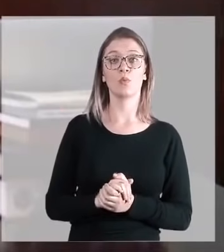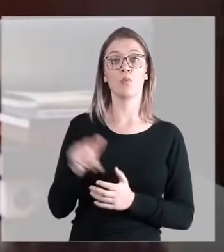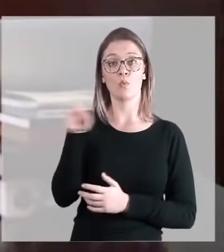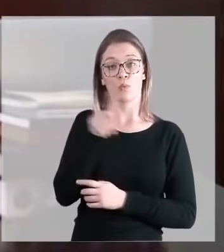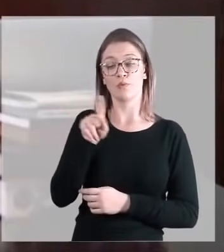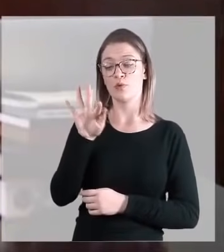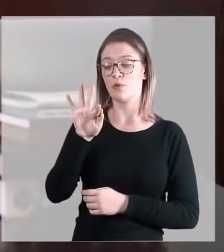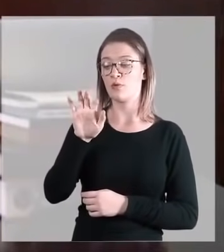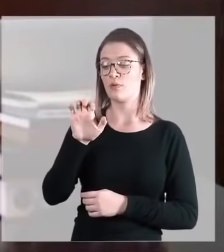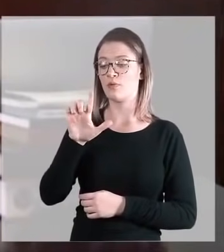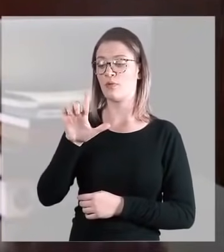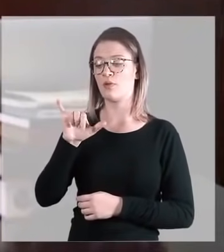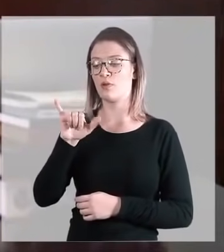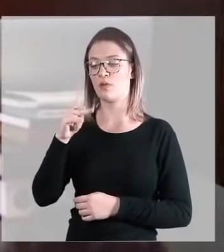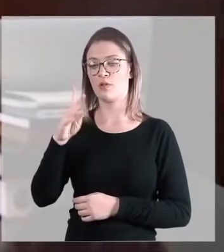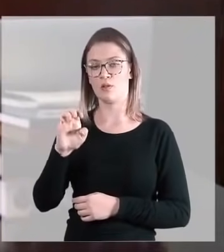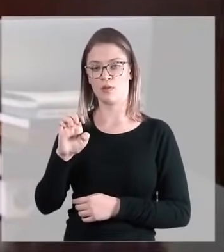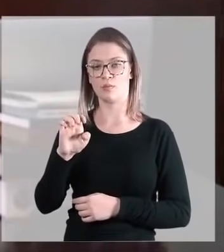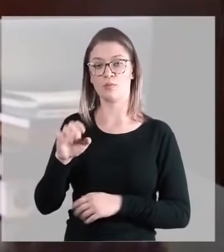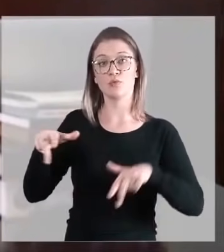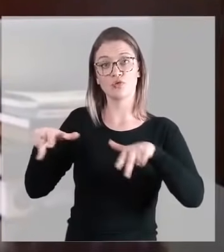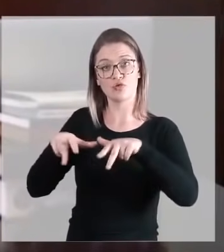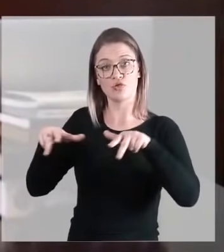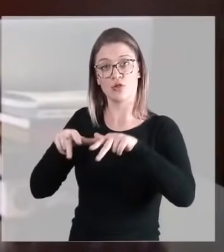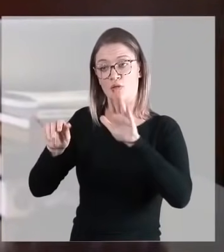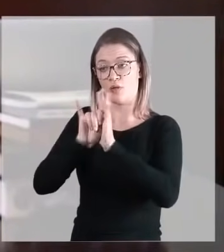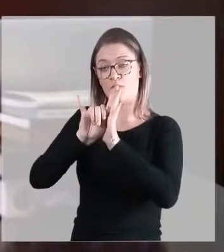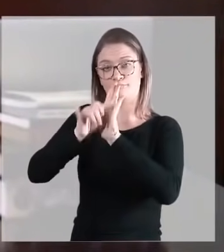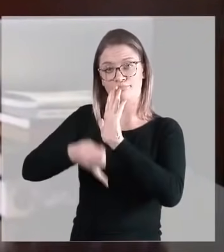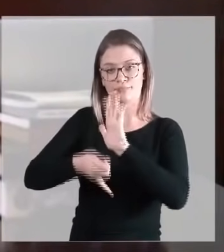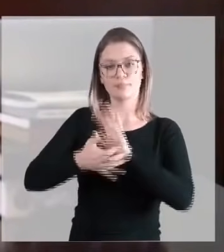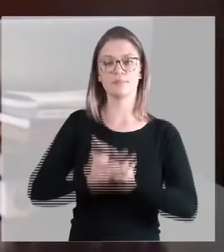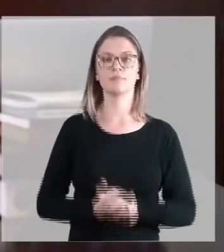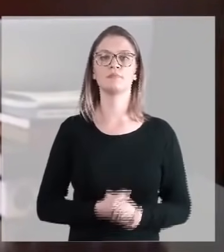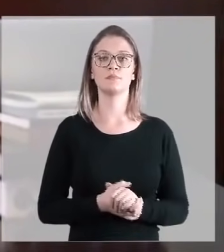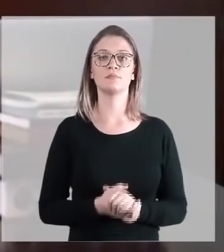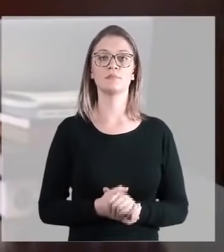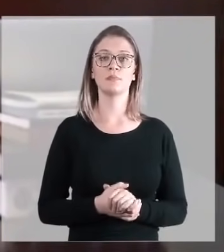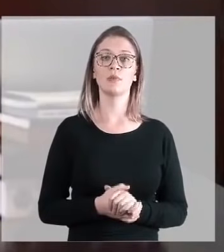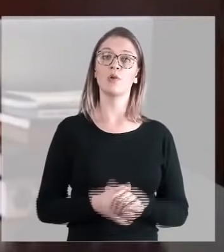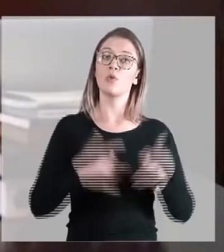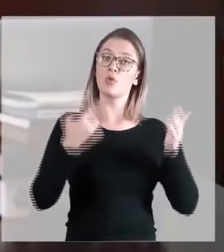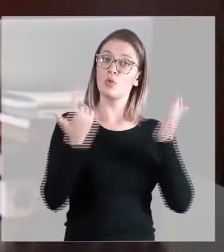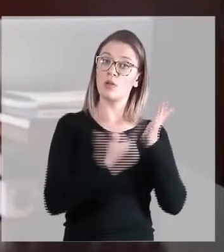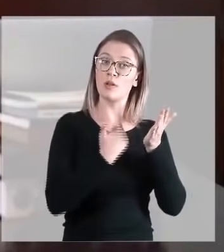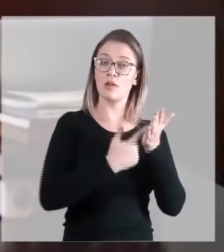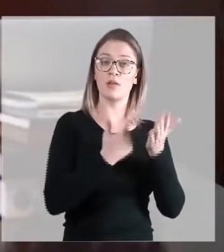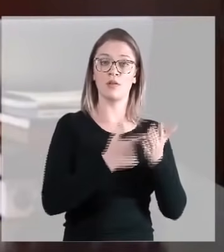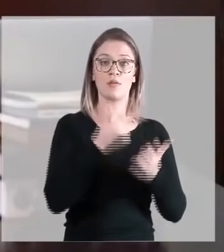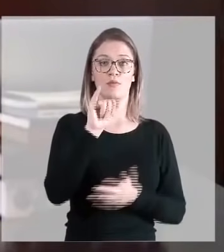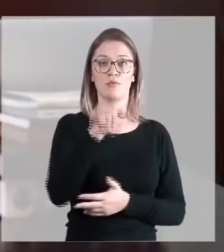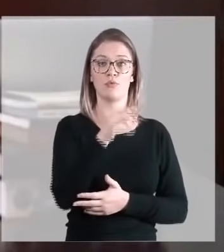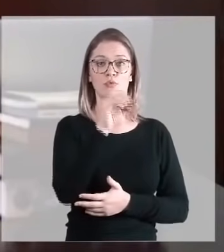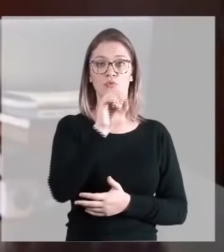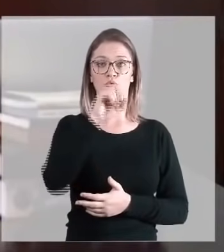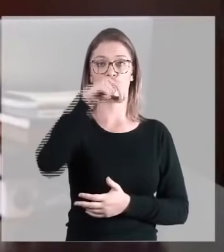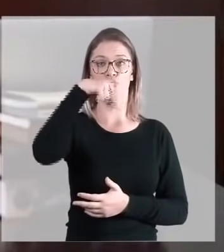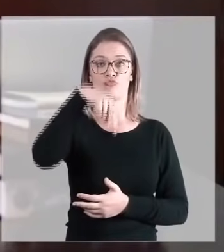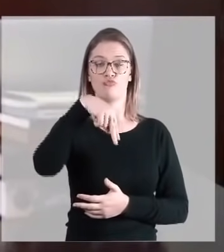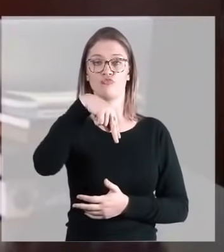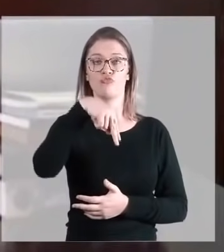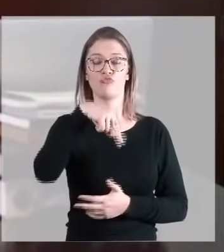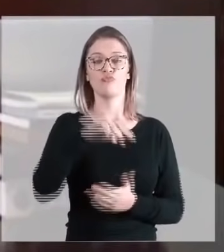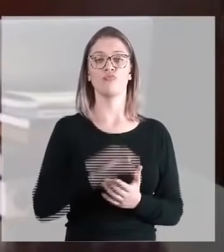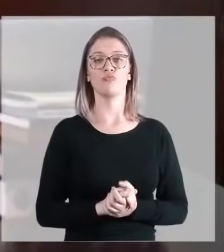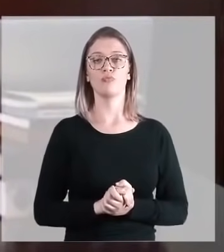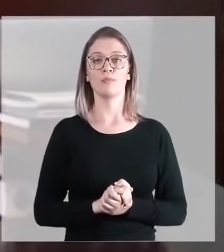Neto, Gênero, Ferramenta de Desconstrução de Identidade, e o próprio livro do Dr. John Money, um dos únicos traduzidos para o português que a gente consegue encontrar,